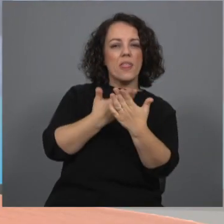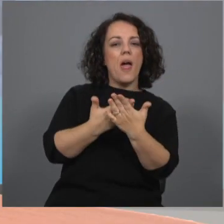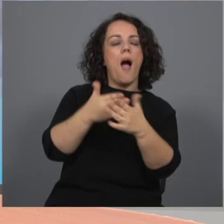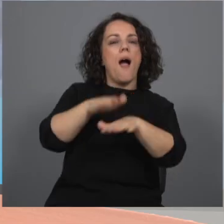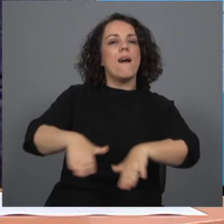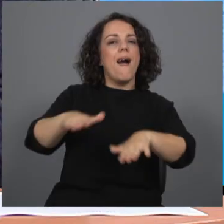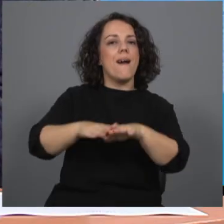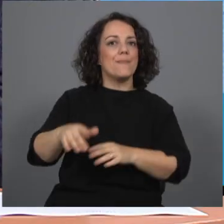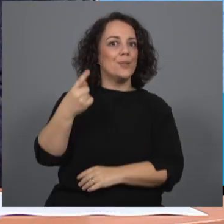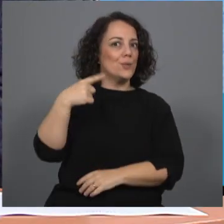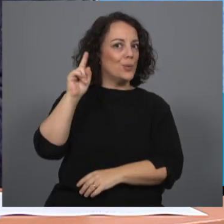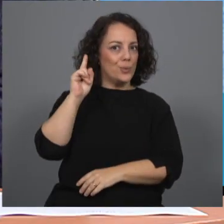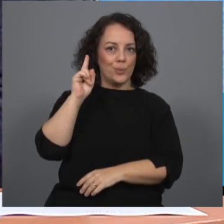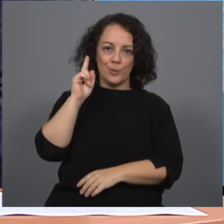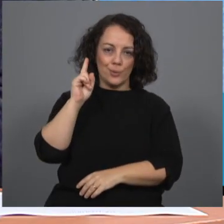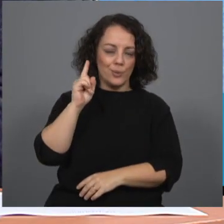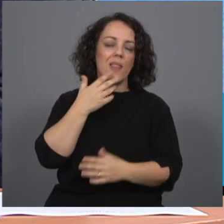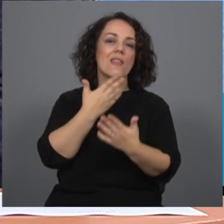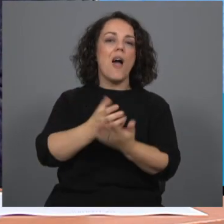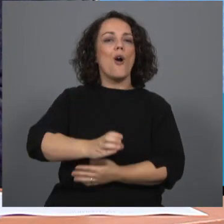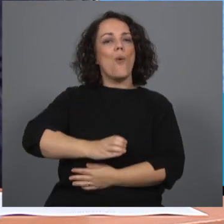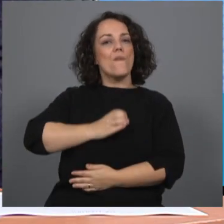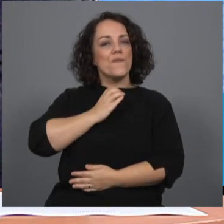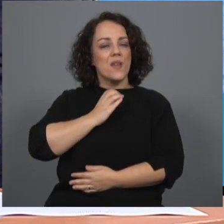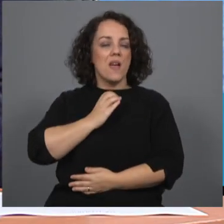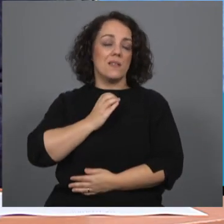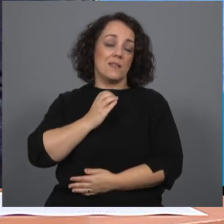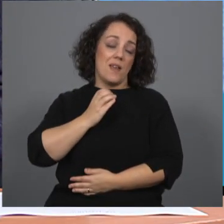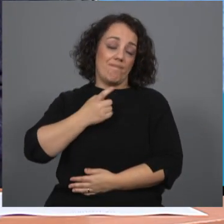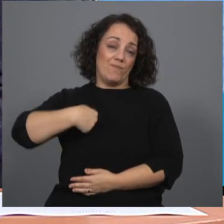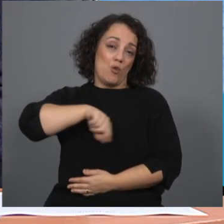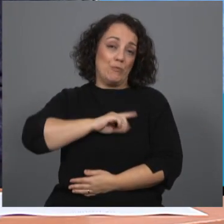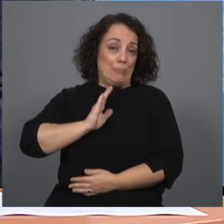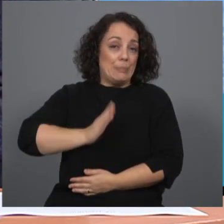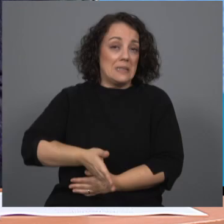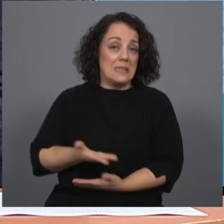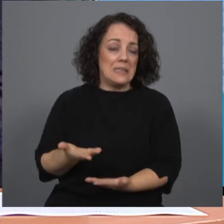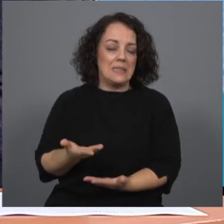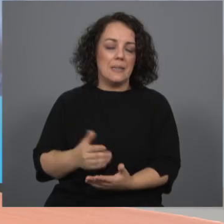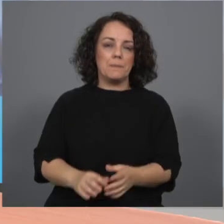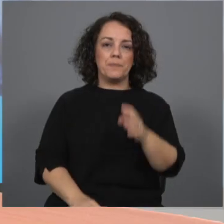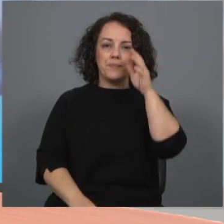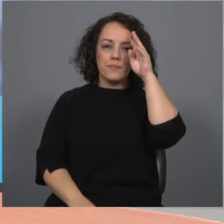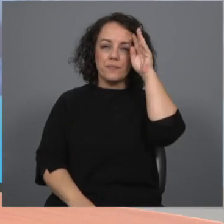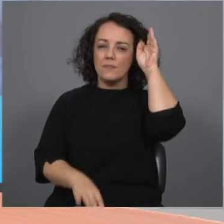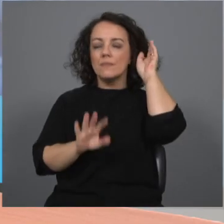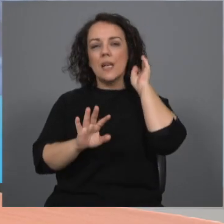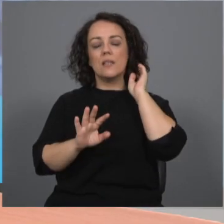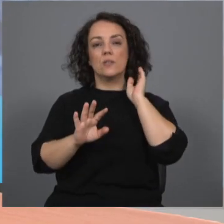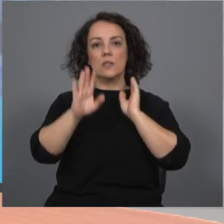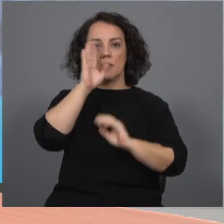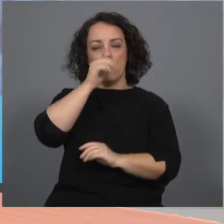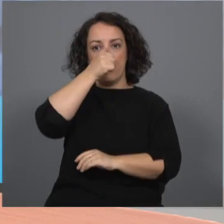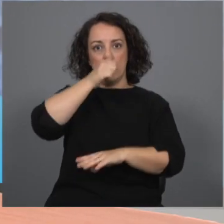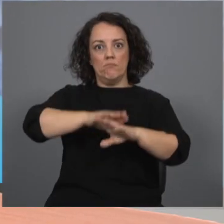serenidade geral e a confiança que temos que ter nas instituições. Em todo caso, uma sobrelotação...